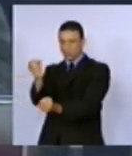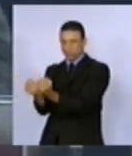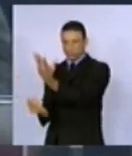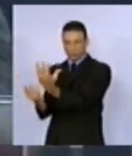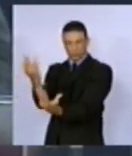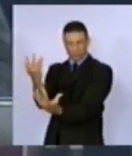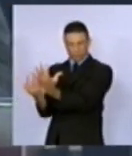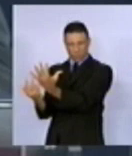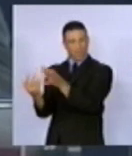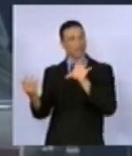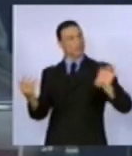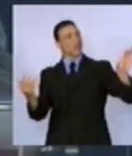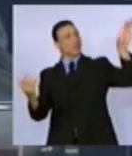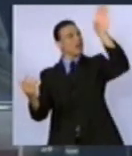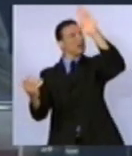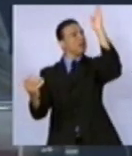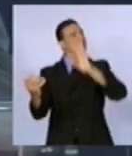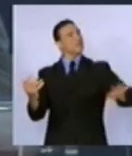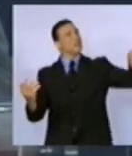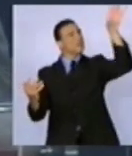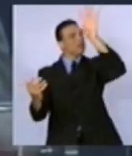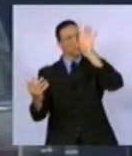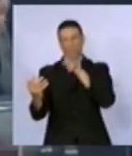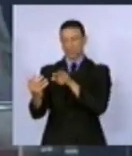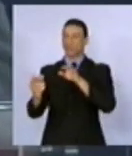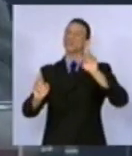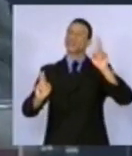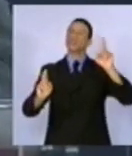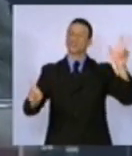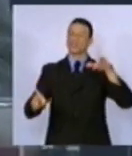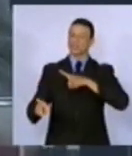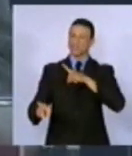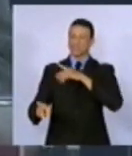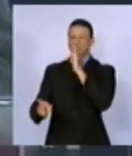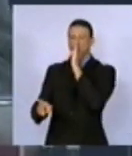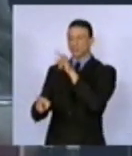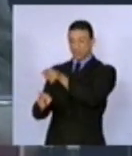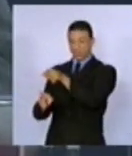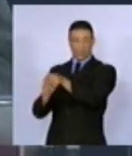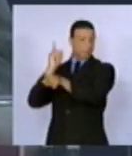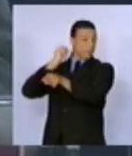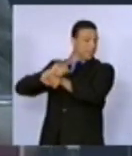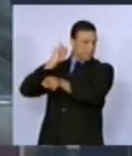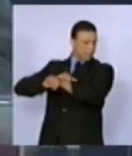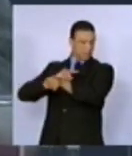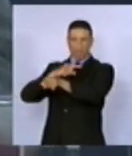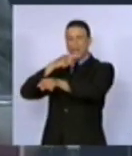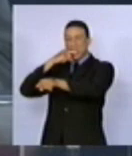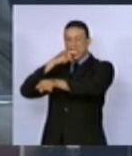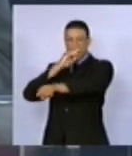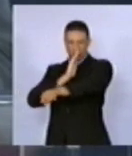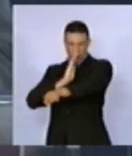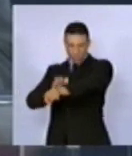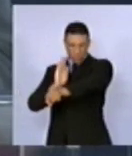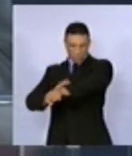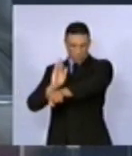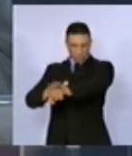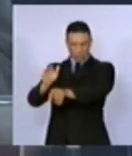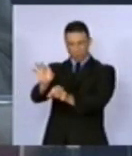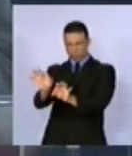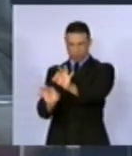diferente mesmo porque toda a expansão da cana no estado de minas gerais vêm sendo